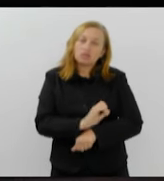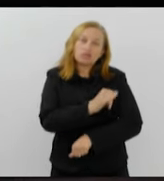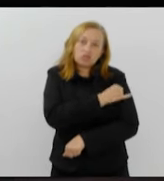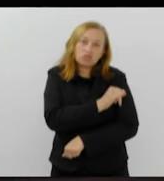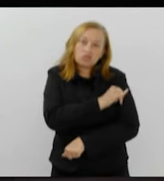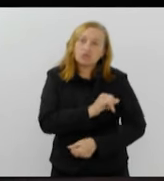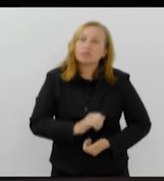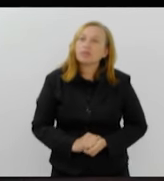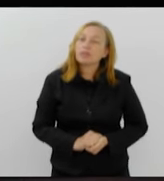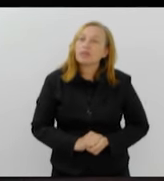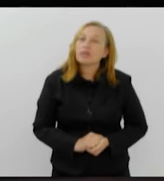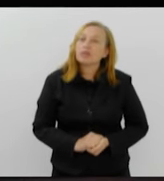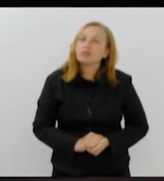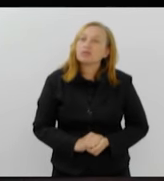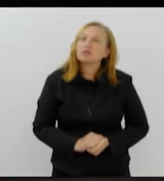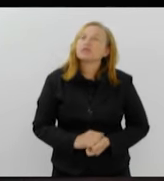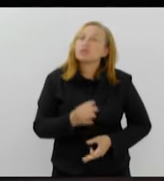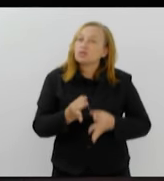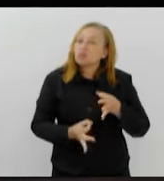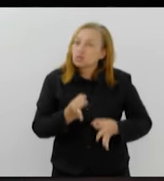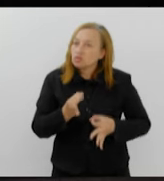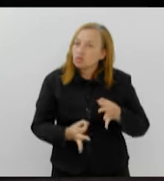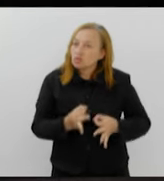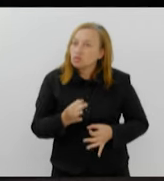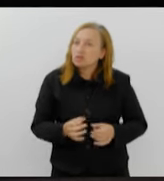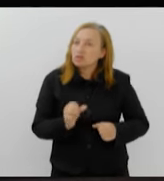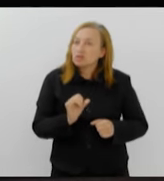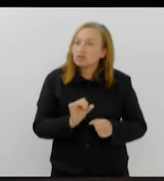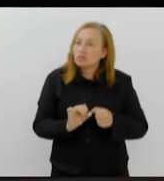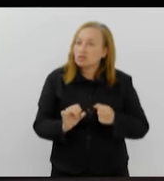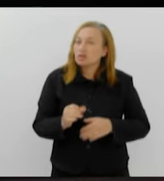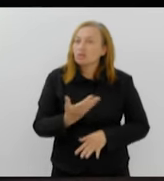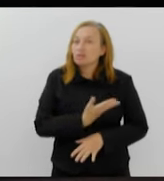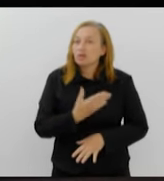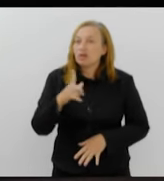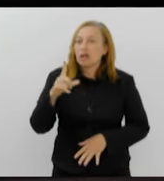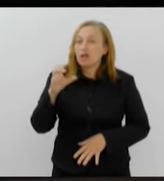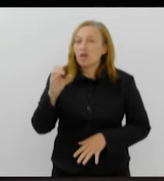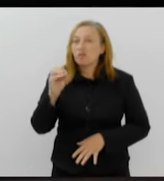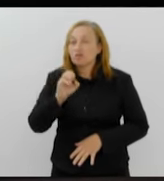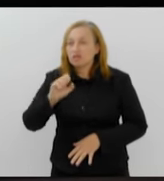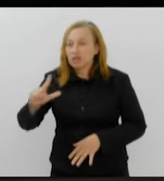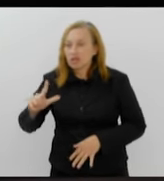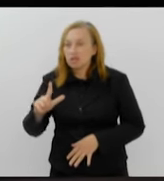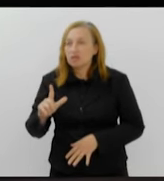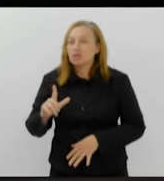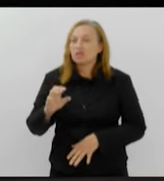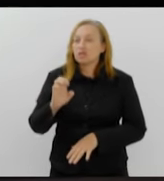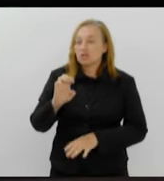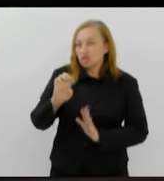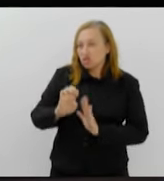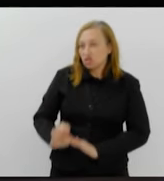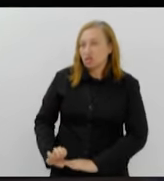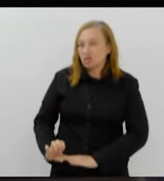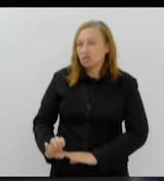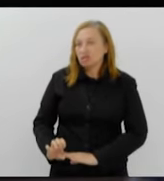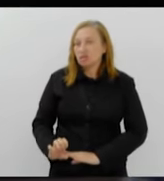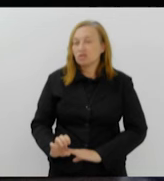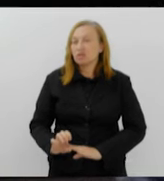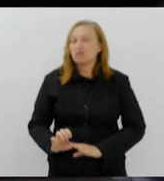Janeiro que seja feita Justiça no caso do Companheiro Leonel de esquerda que foi brutalmente